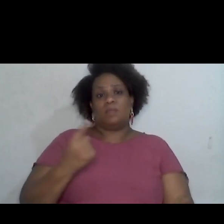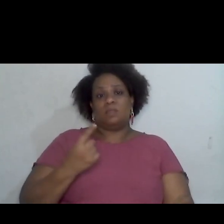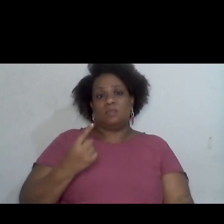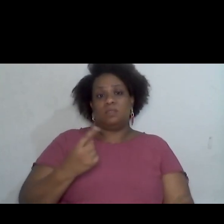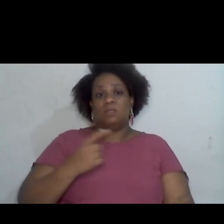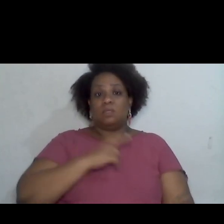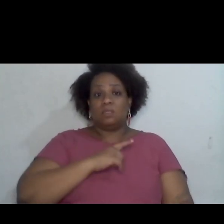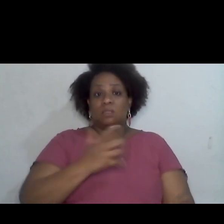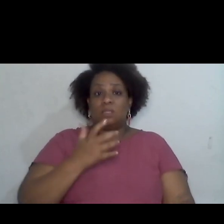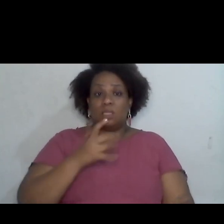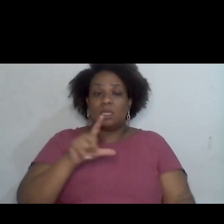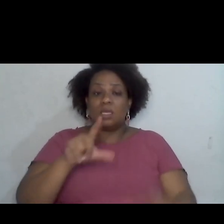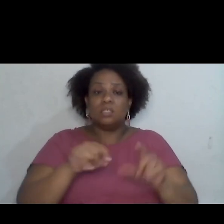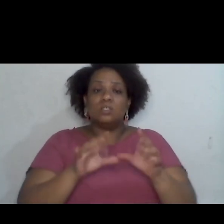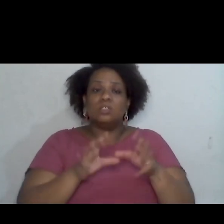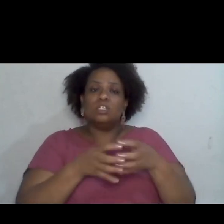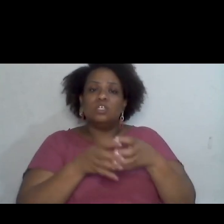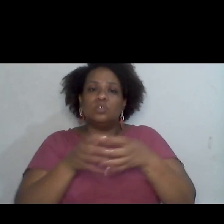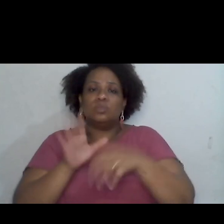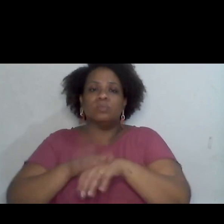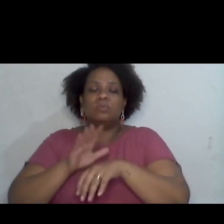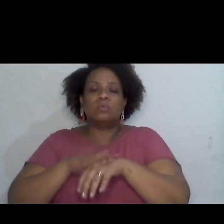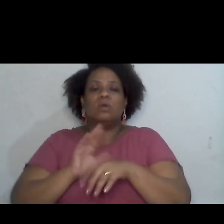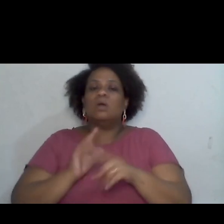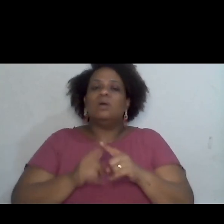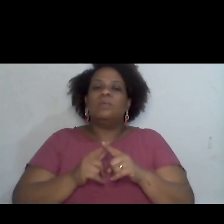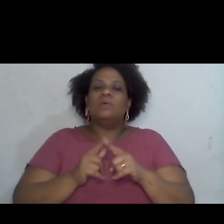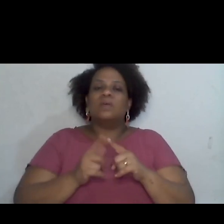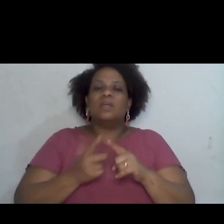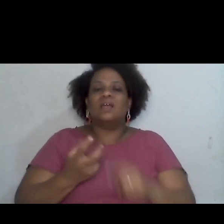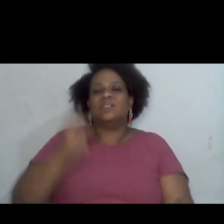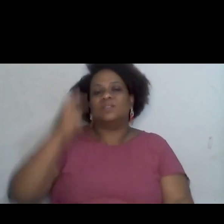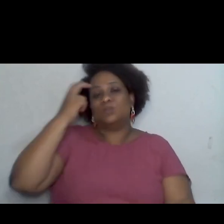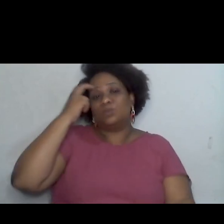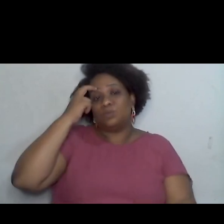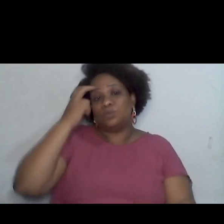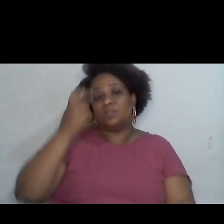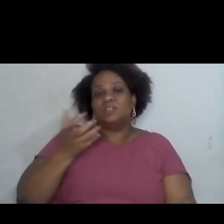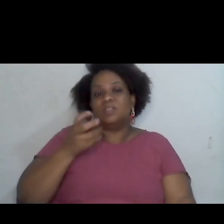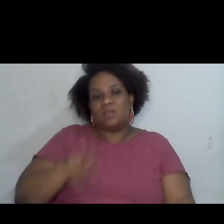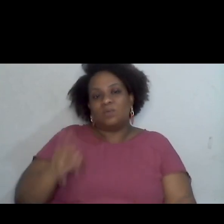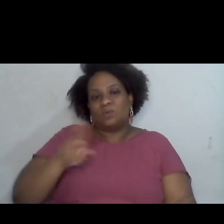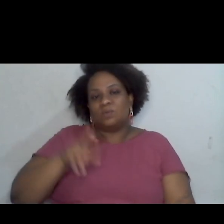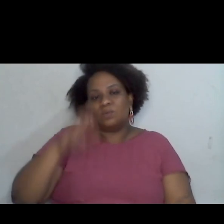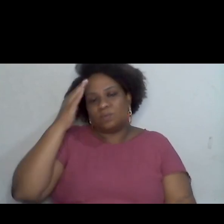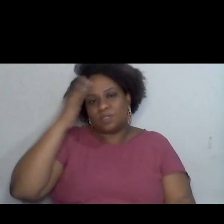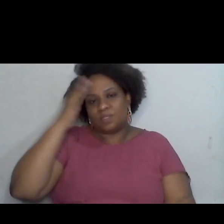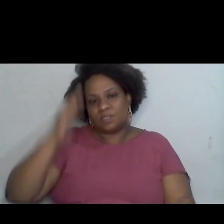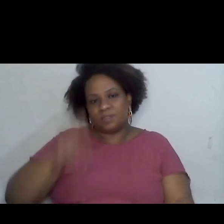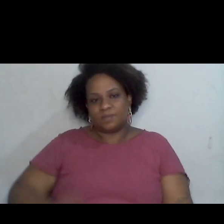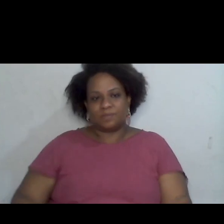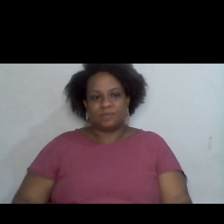escuta e de construção coletiva, porque a cultura e esse momento esperam isso da gente. Obrigado.